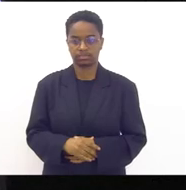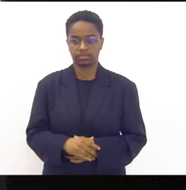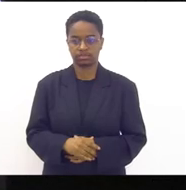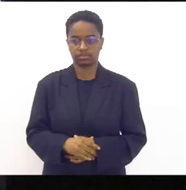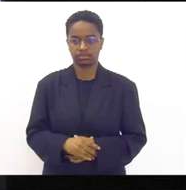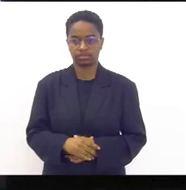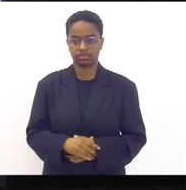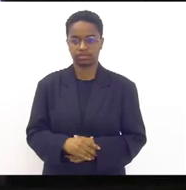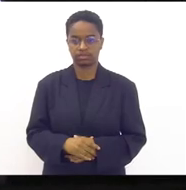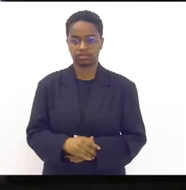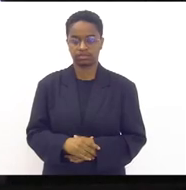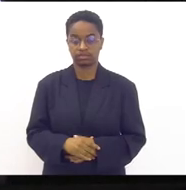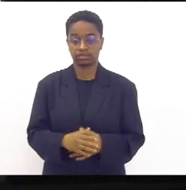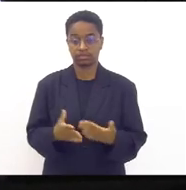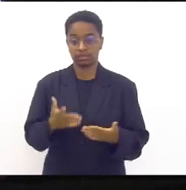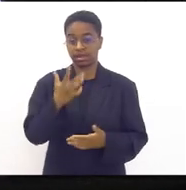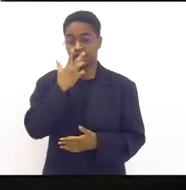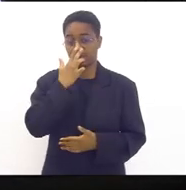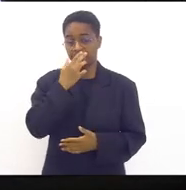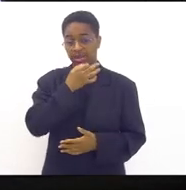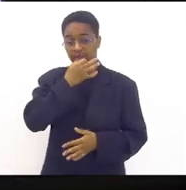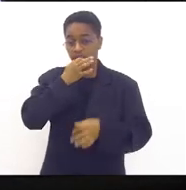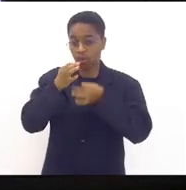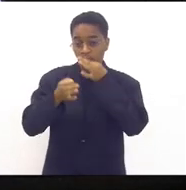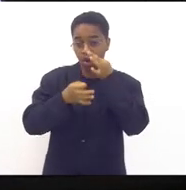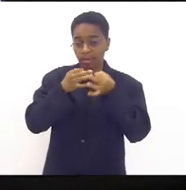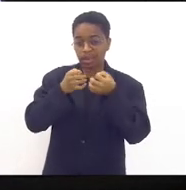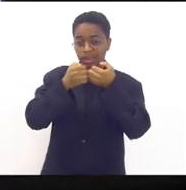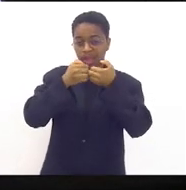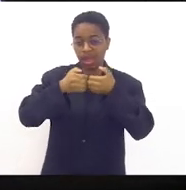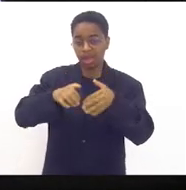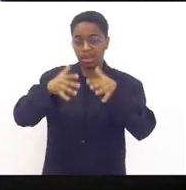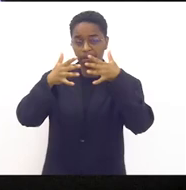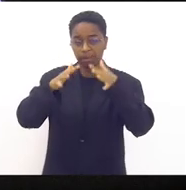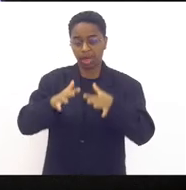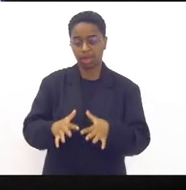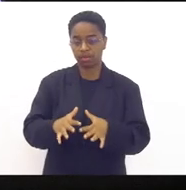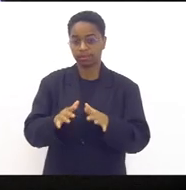enfim, parecendo comentarista de catástrofe, mas não é não.